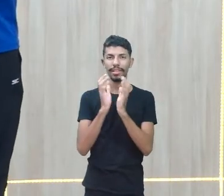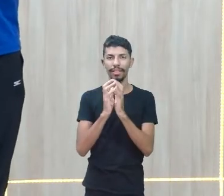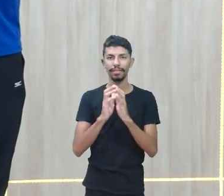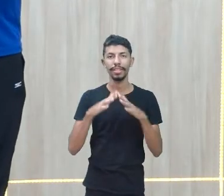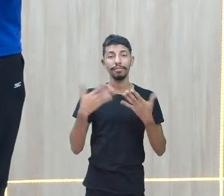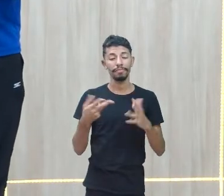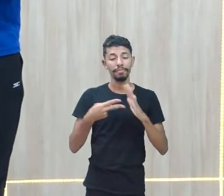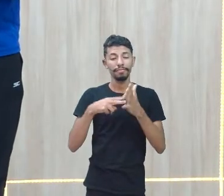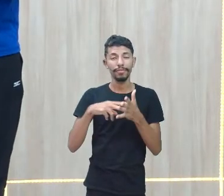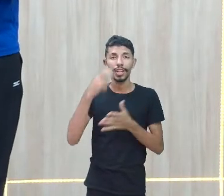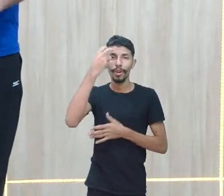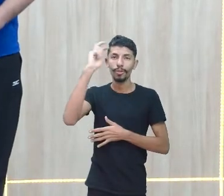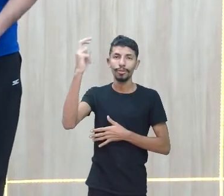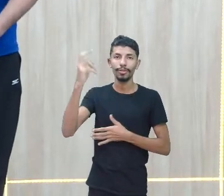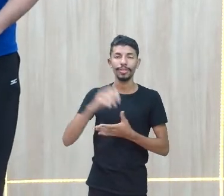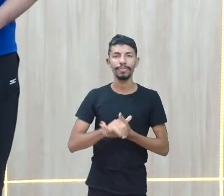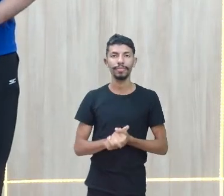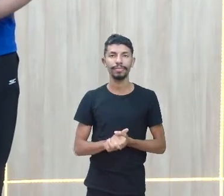Bom,